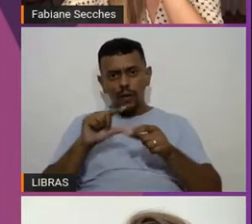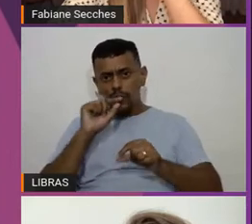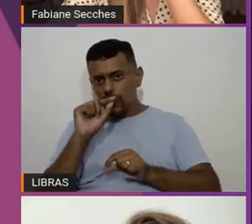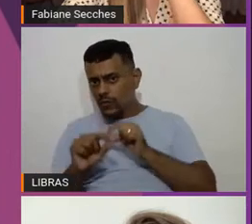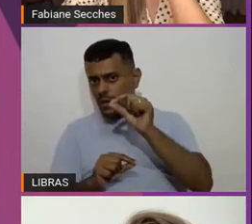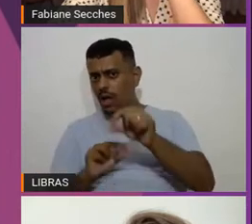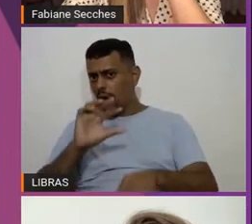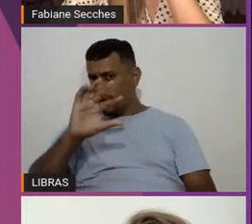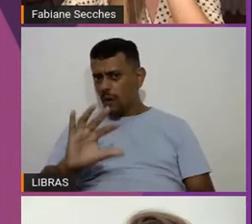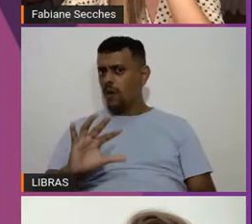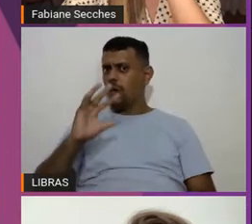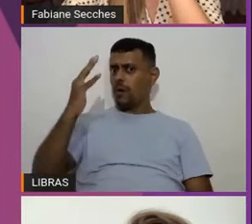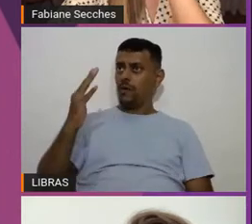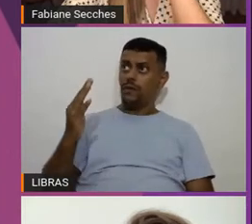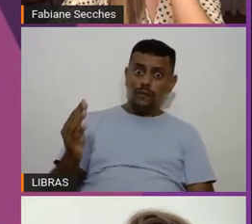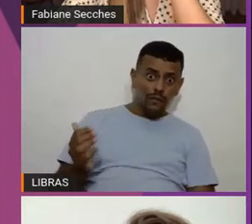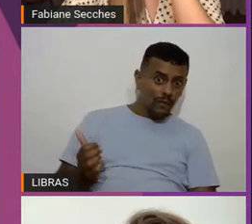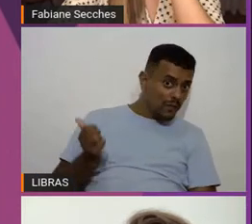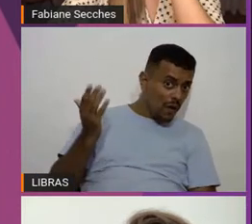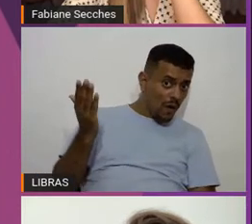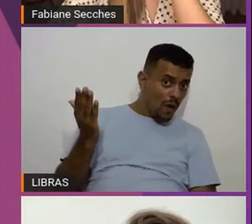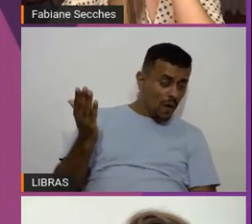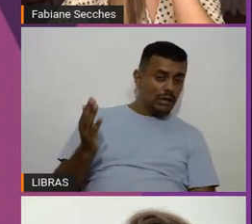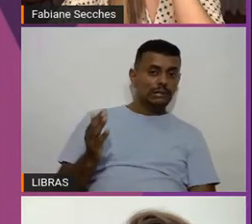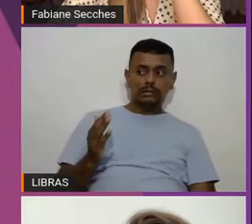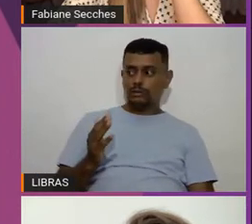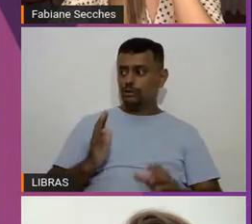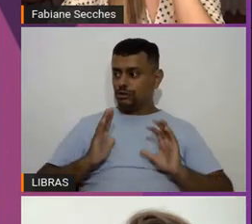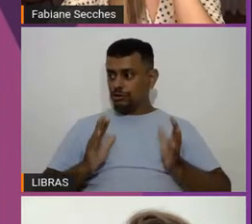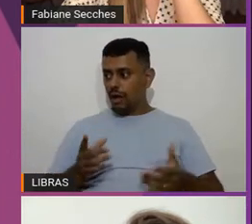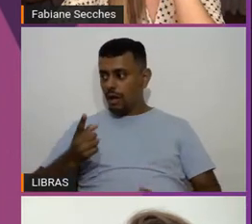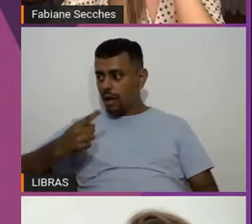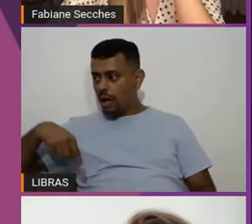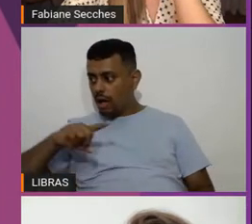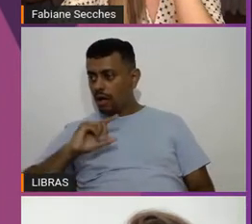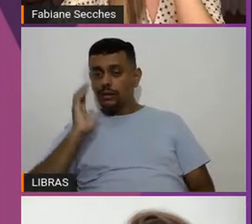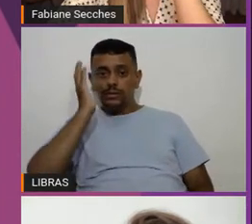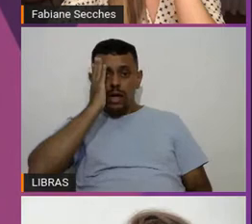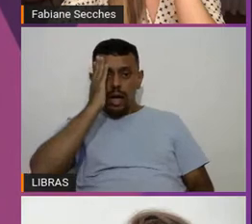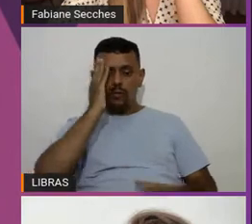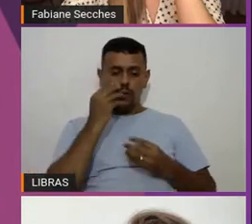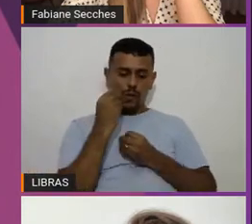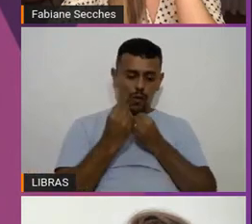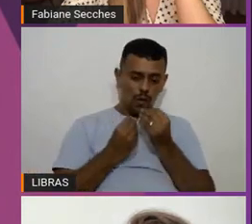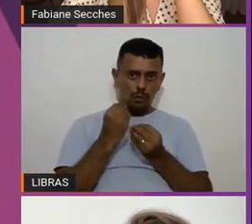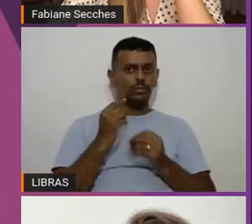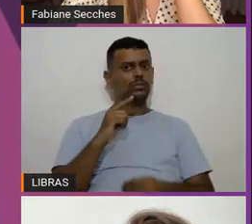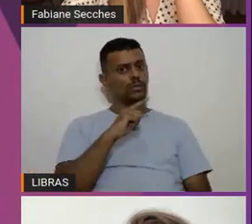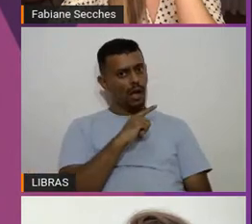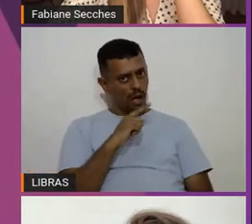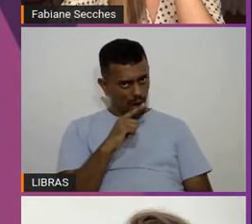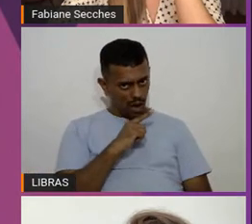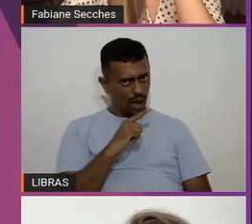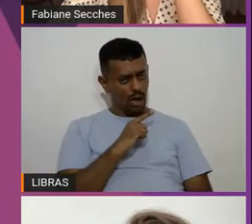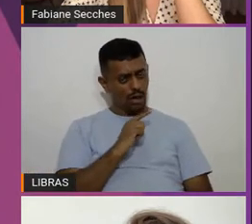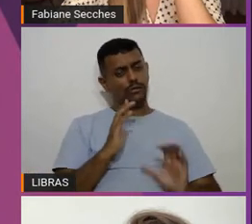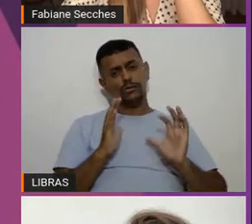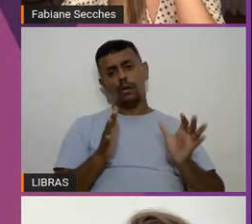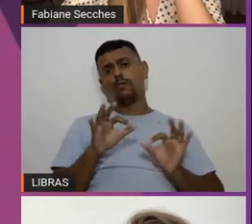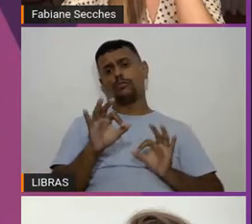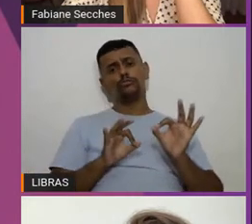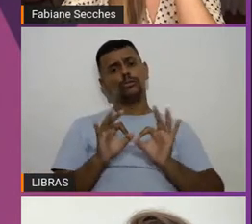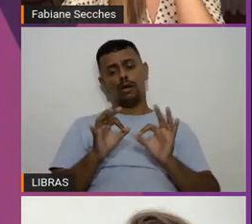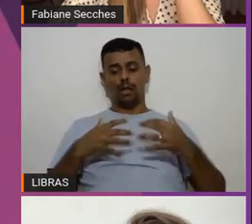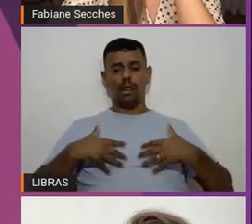aí sim o foco a minha paixão e microfone de corpo inteiro nesse projeto eles têm um projeto